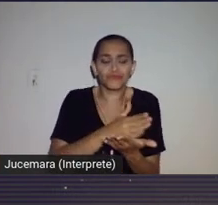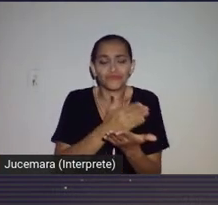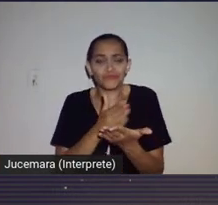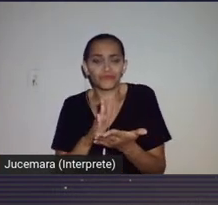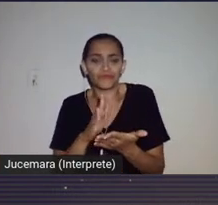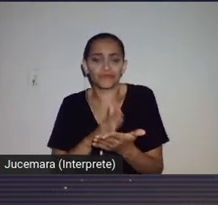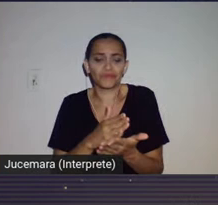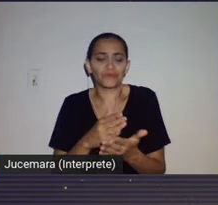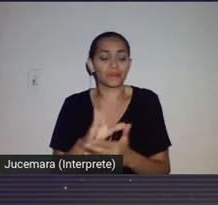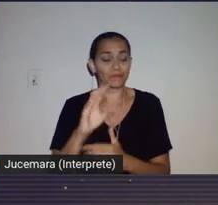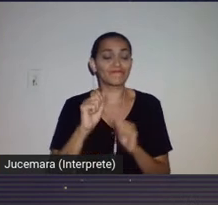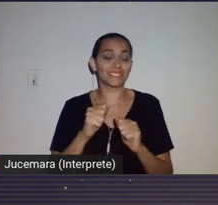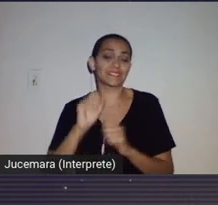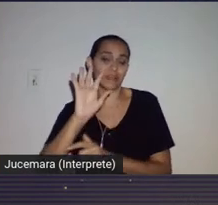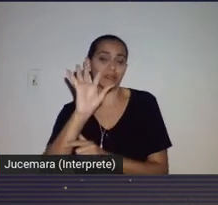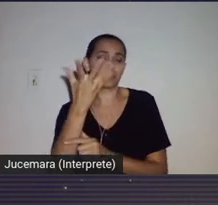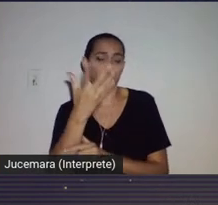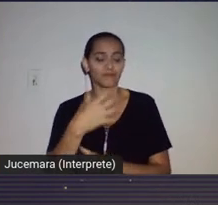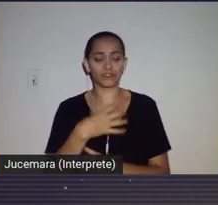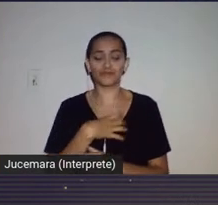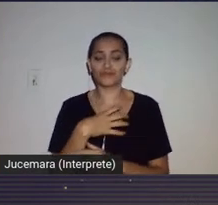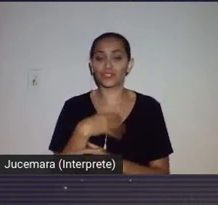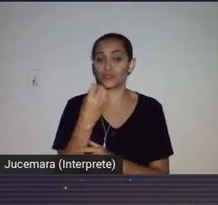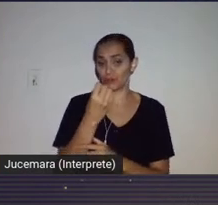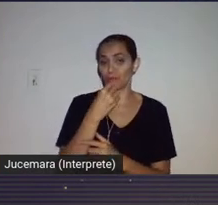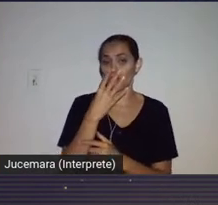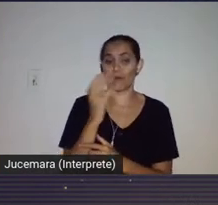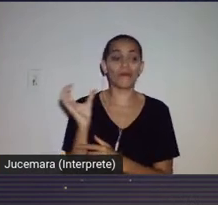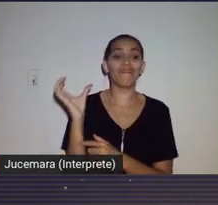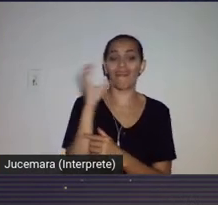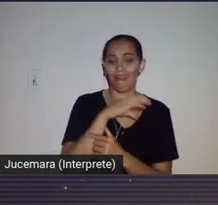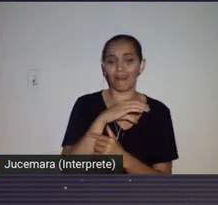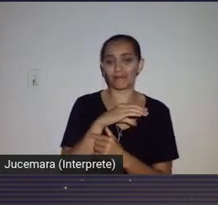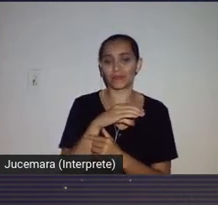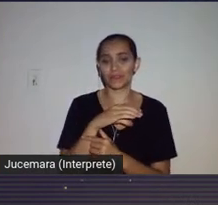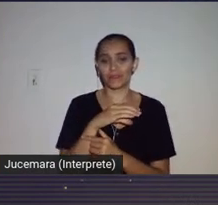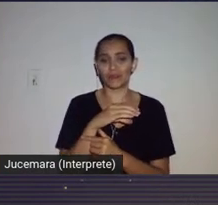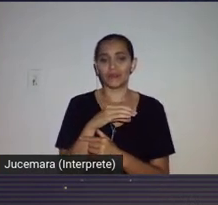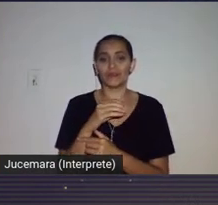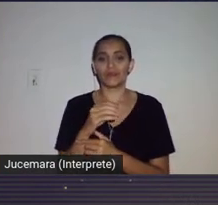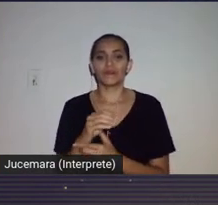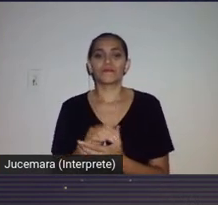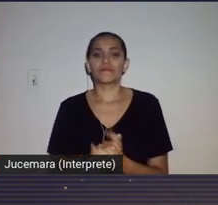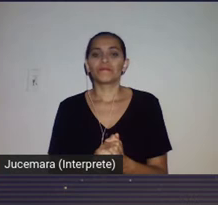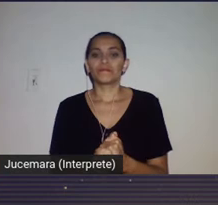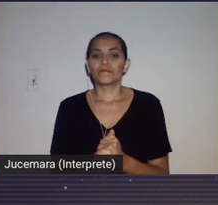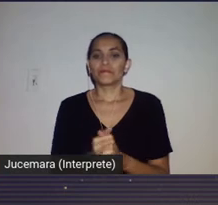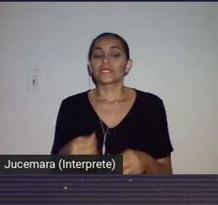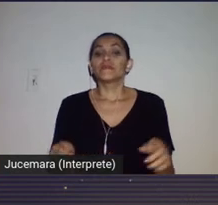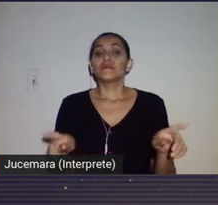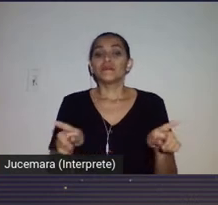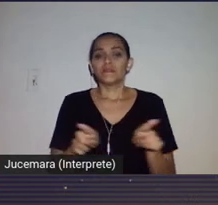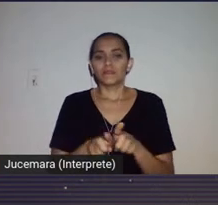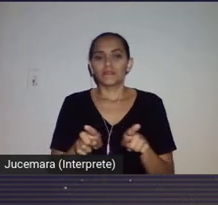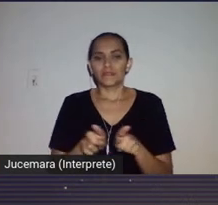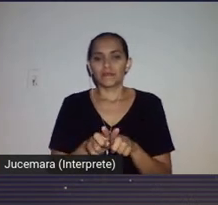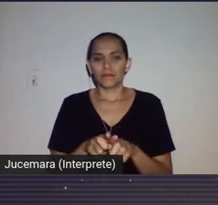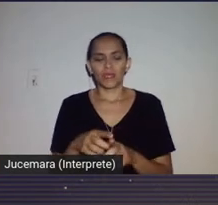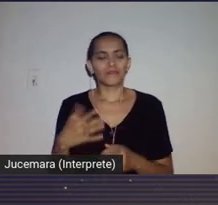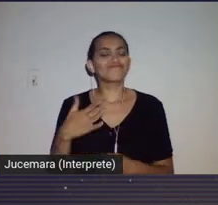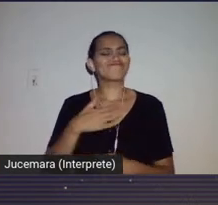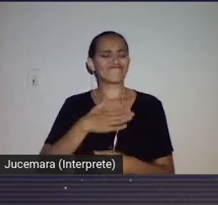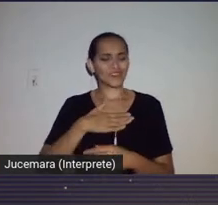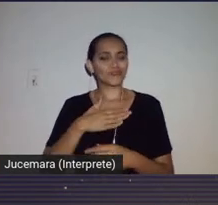forma eficiente, da maneira correta. Então, eu também gostava bastante de participar das